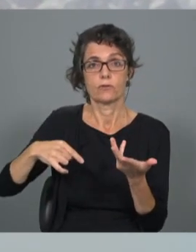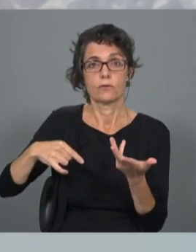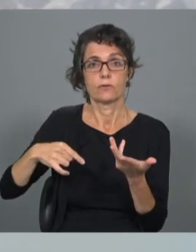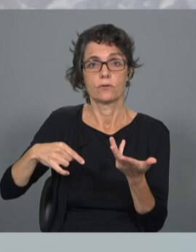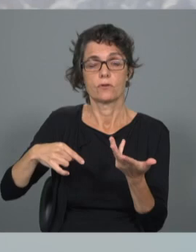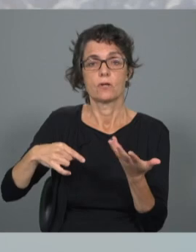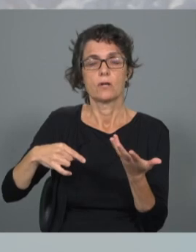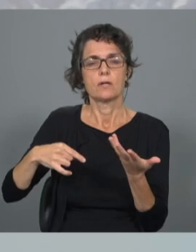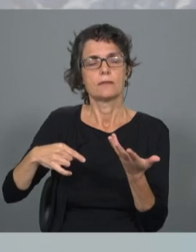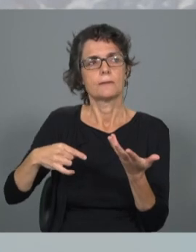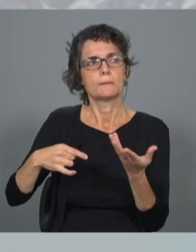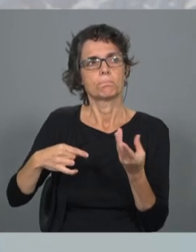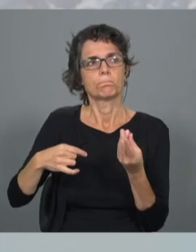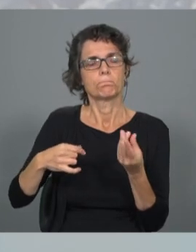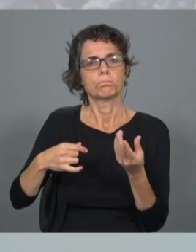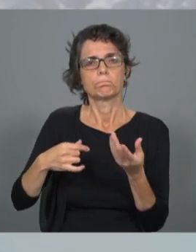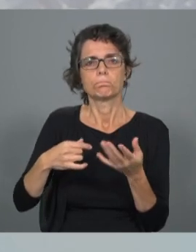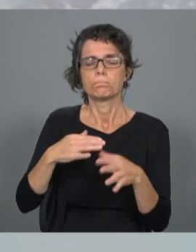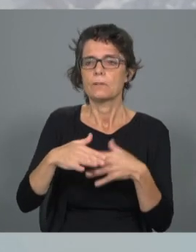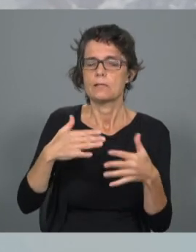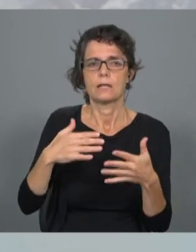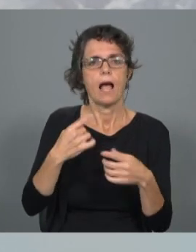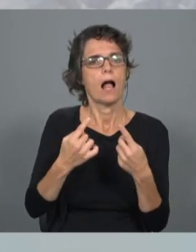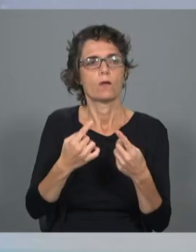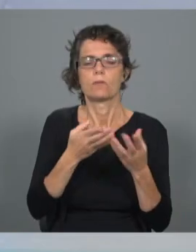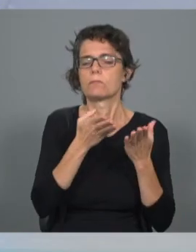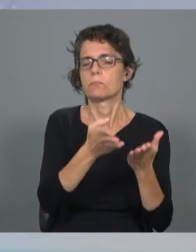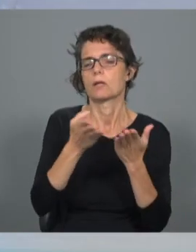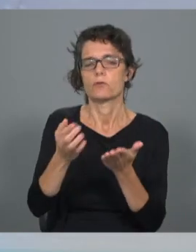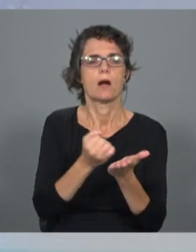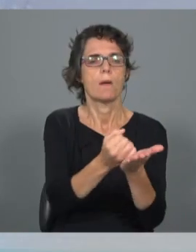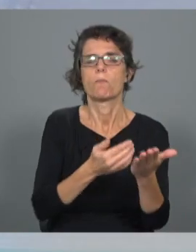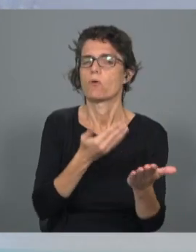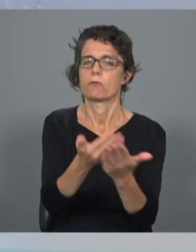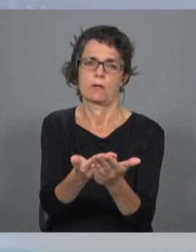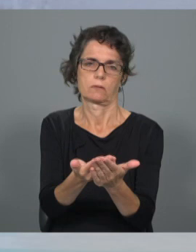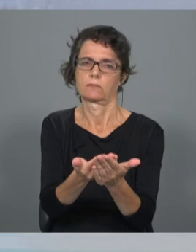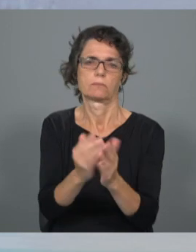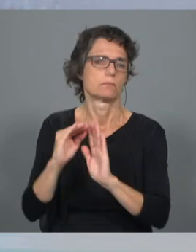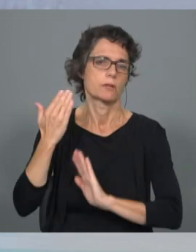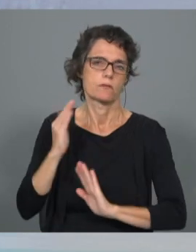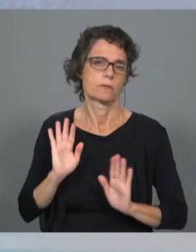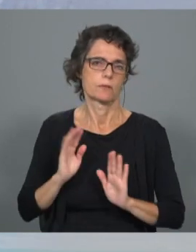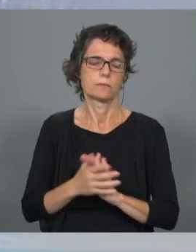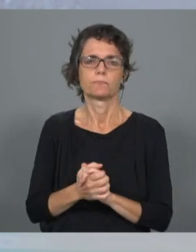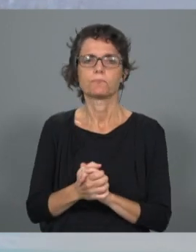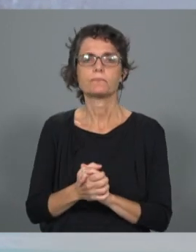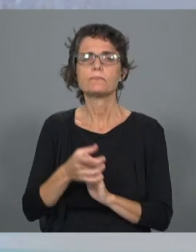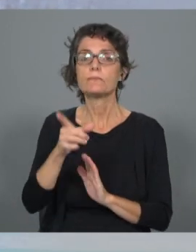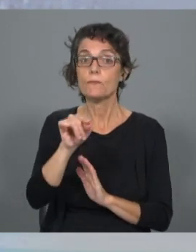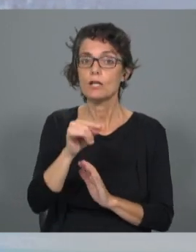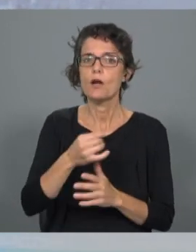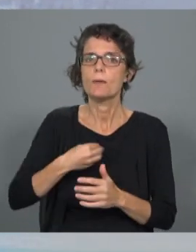de fazer estes gestos significativos onde quer que a gente esteja. É também esta preocupação de estar junto dos